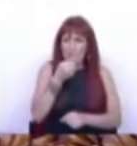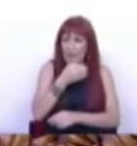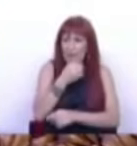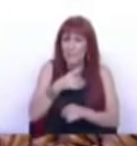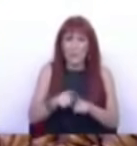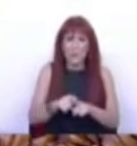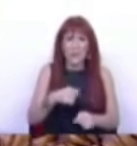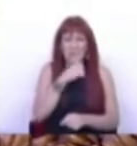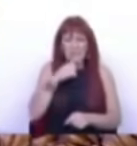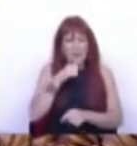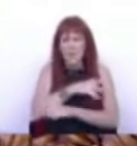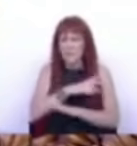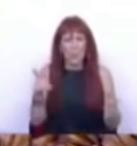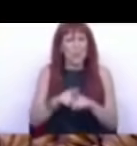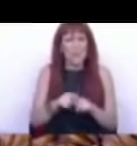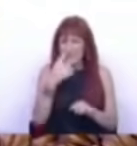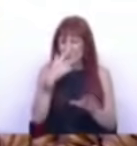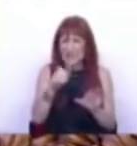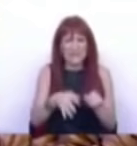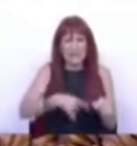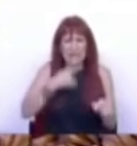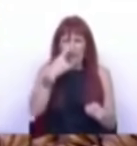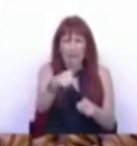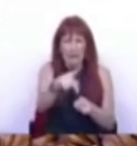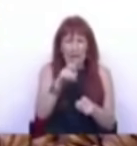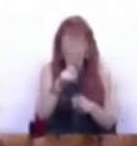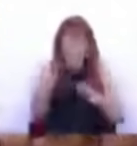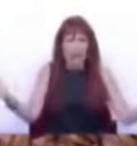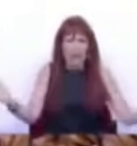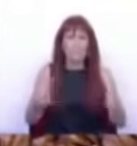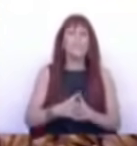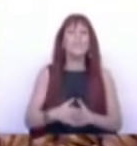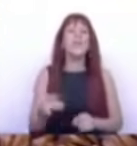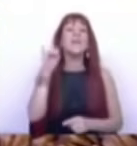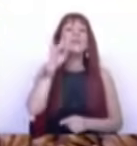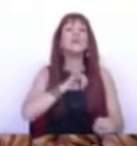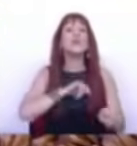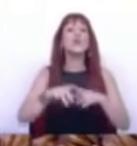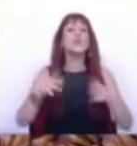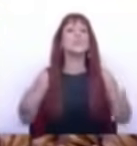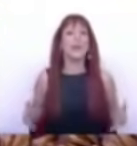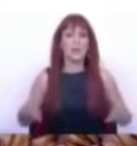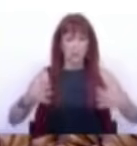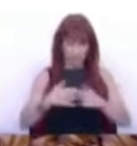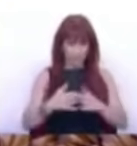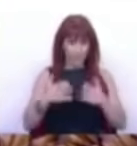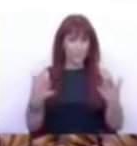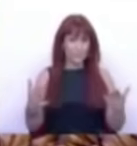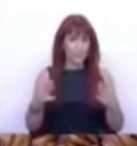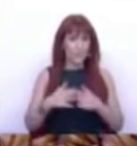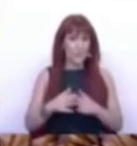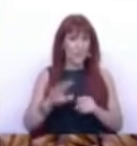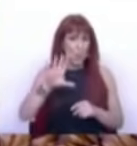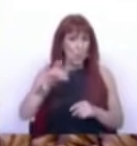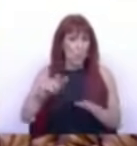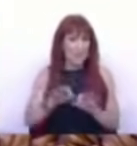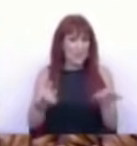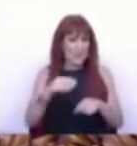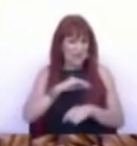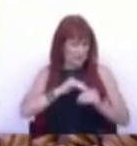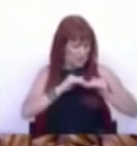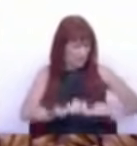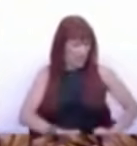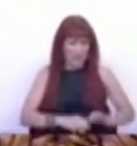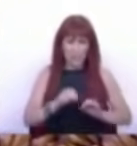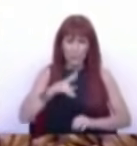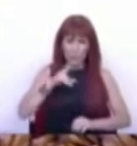a paciência para semelhantes não, já não temos a paciência para ti, pá. Senhoras e senhores deputados, num país com salários baixos